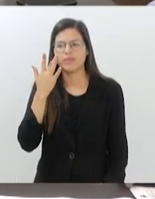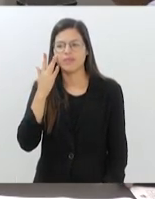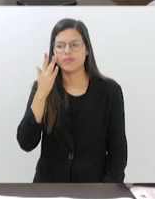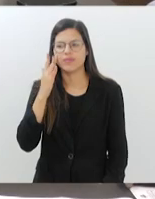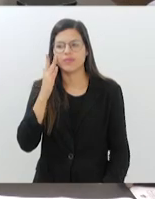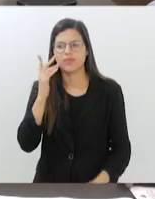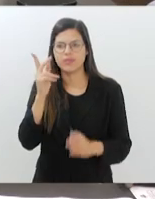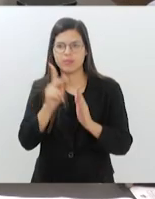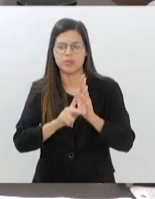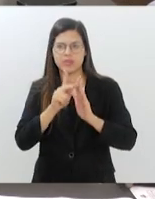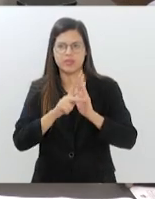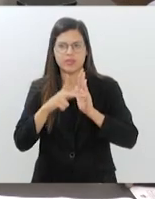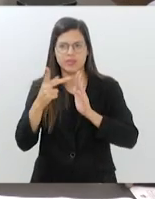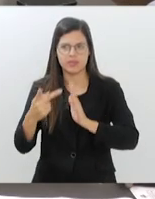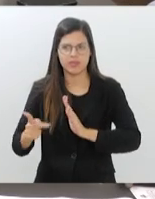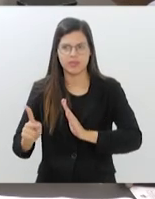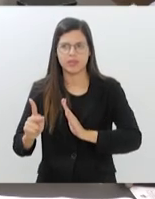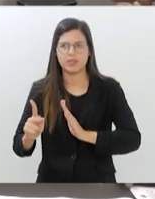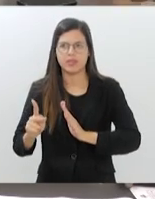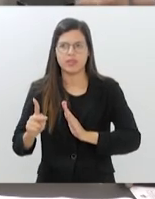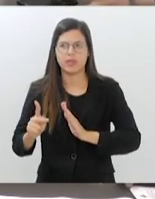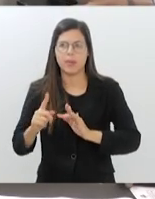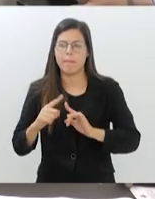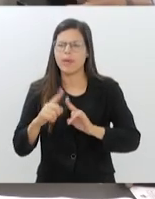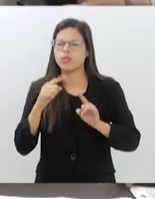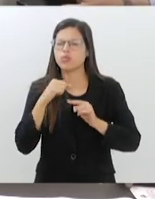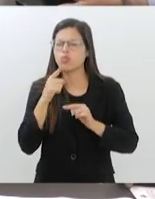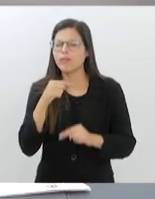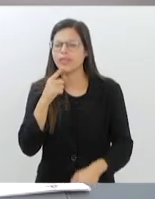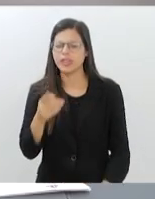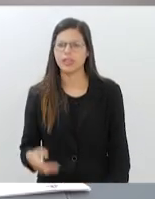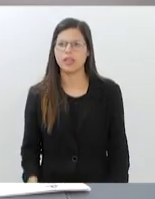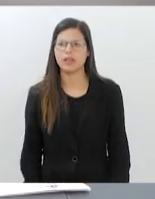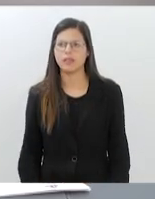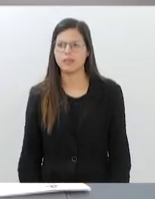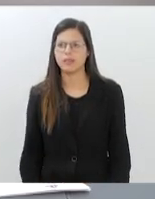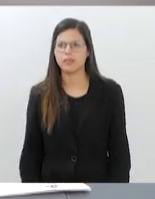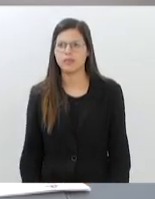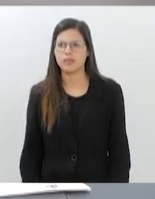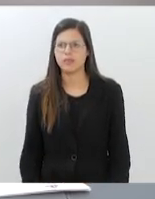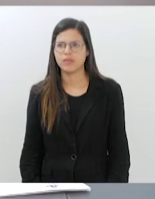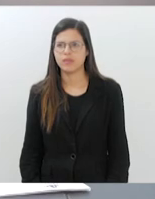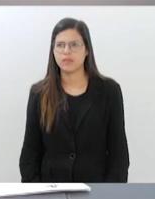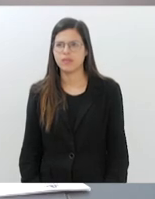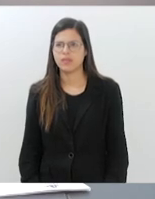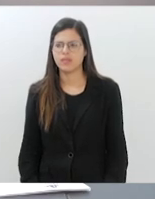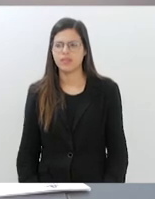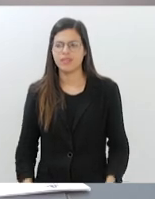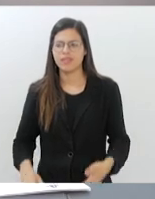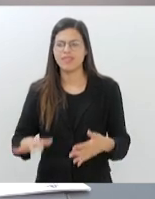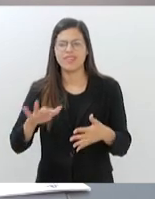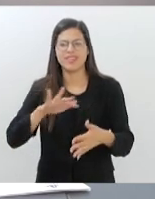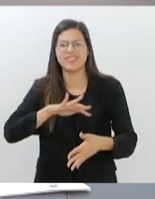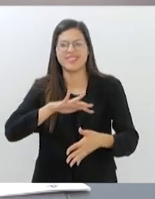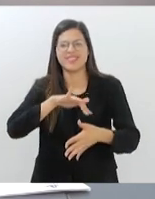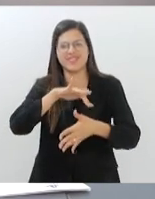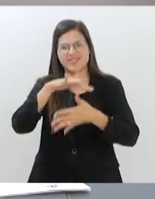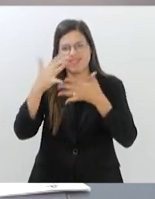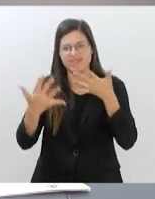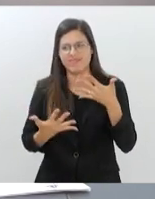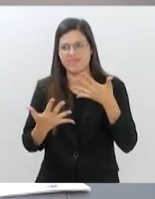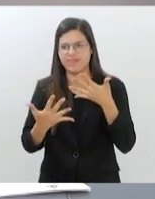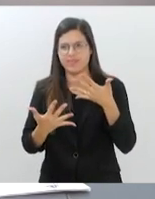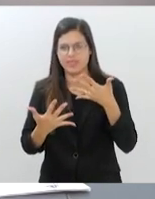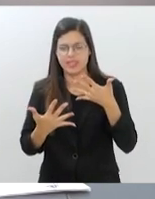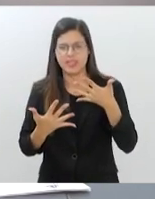formidável mas fiquei aqui com uma dúvida eh a língua de libras ela